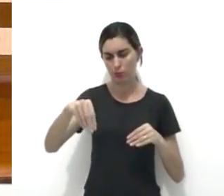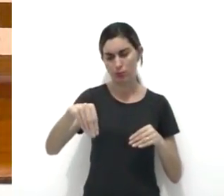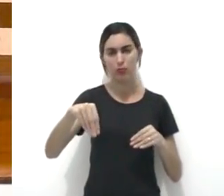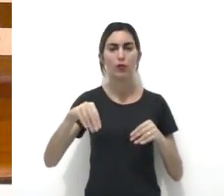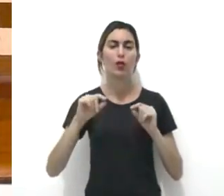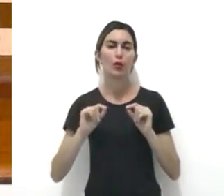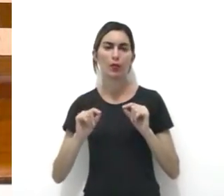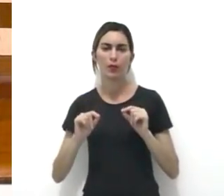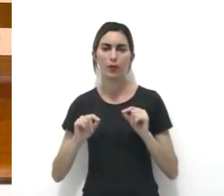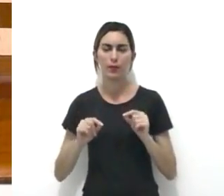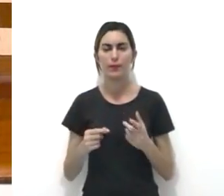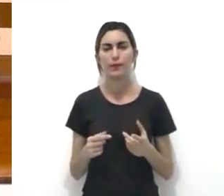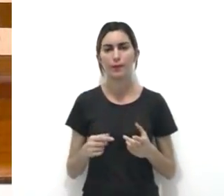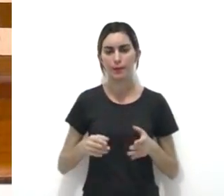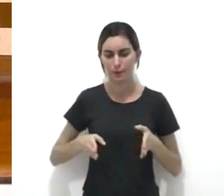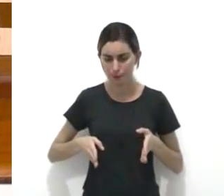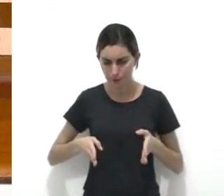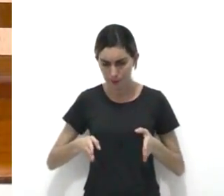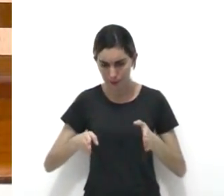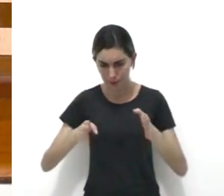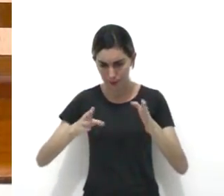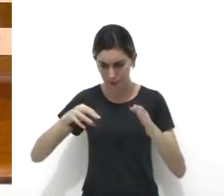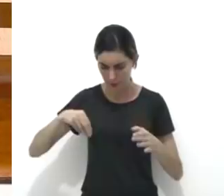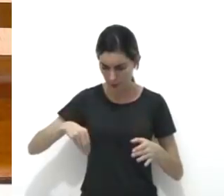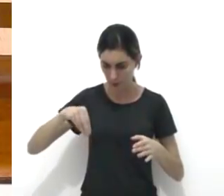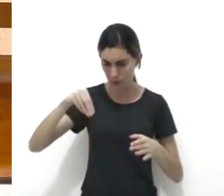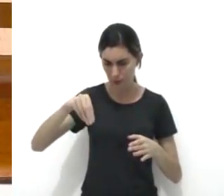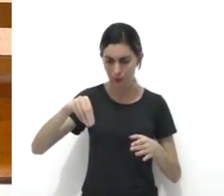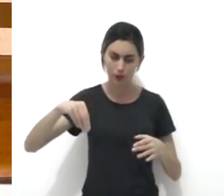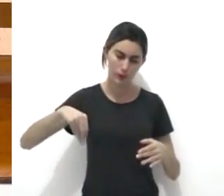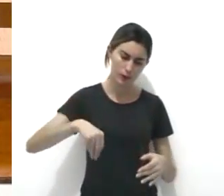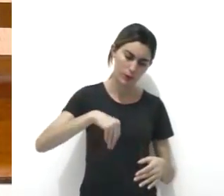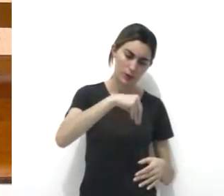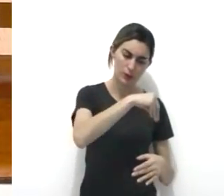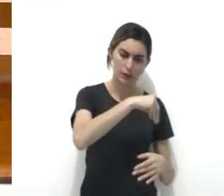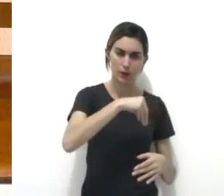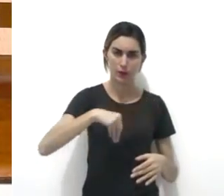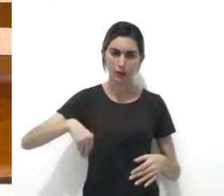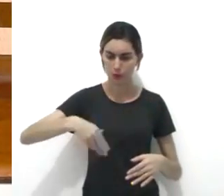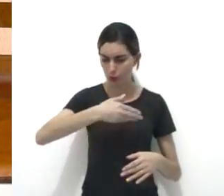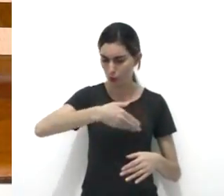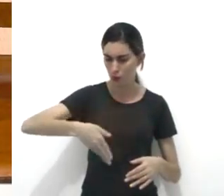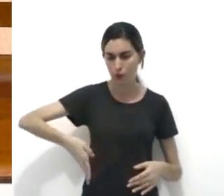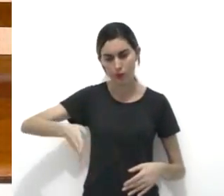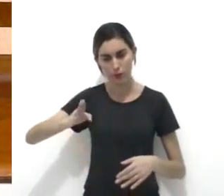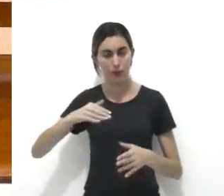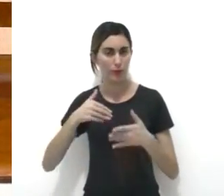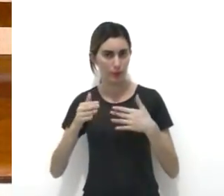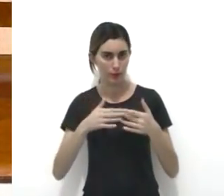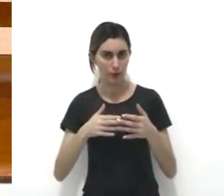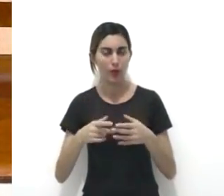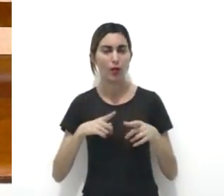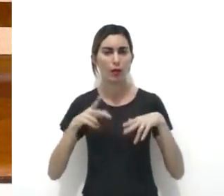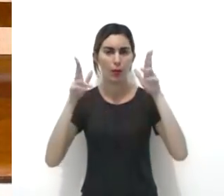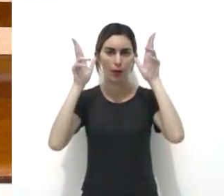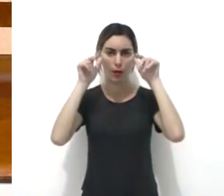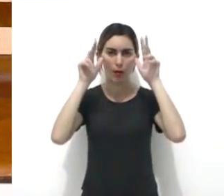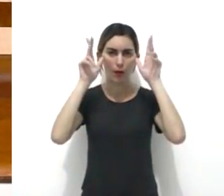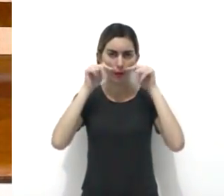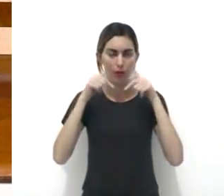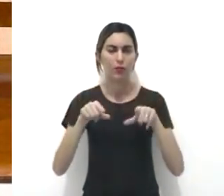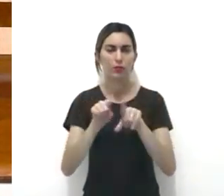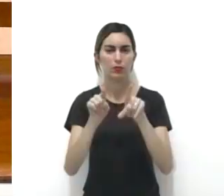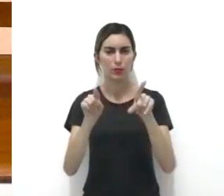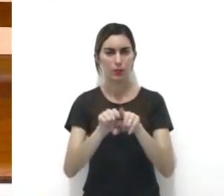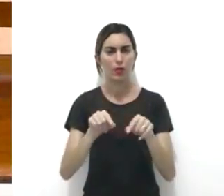andam em linhas retas, vertical ou horizontal. E temos os cavalos, que